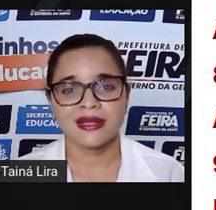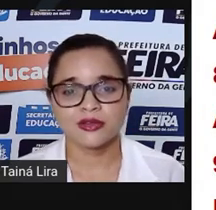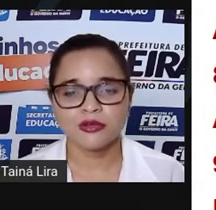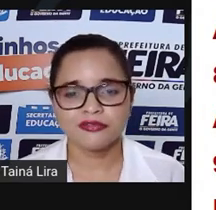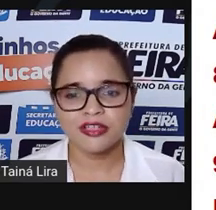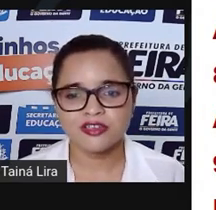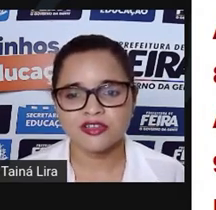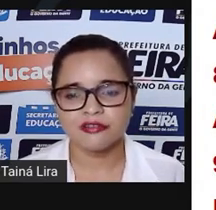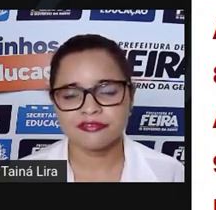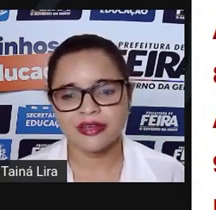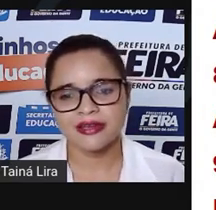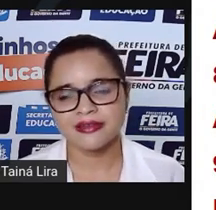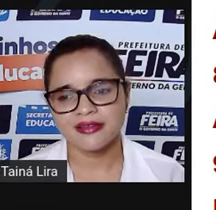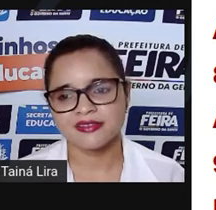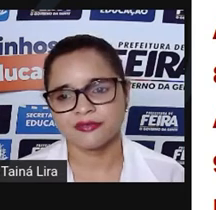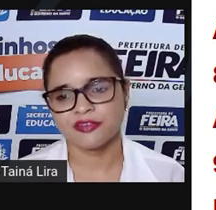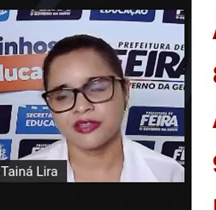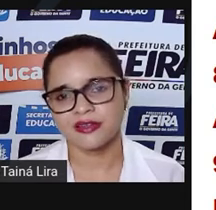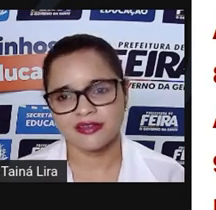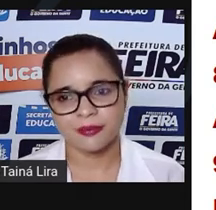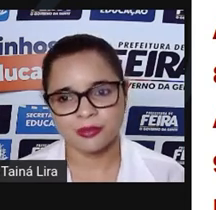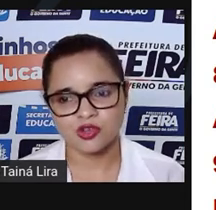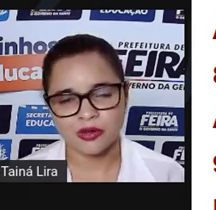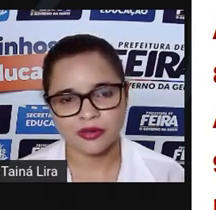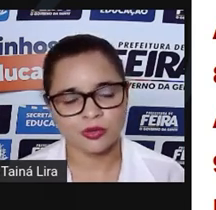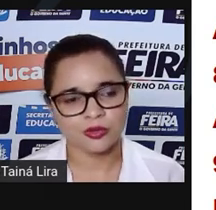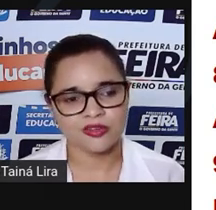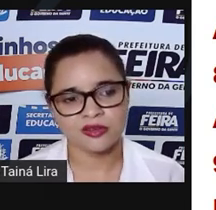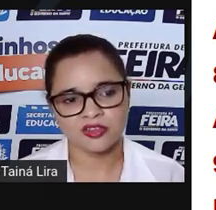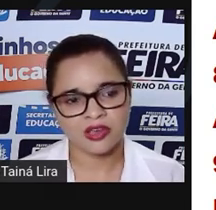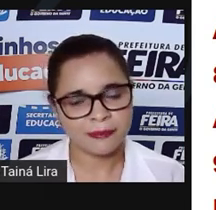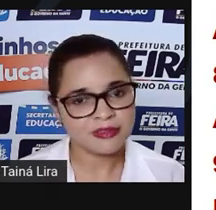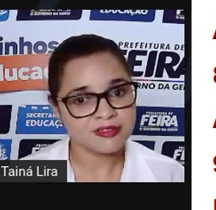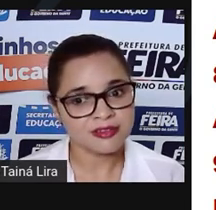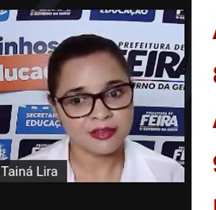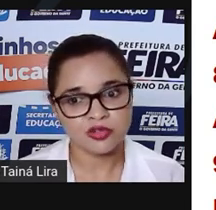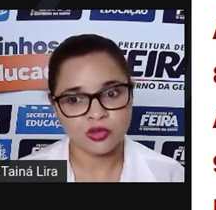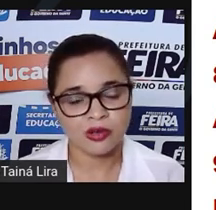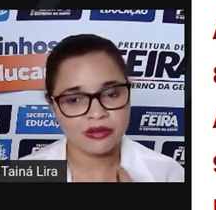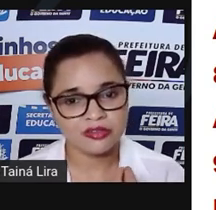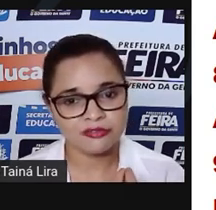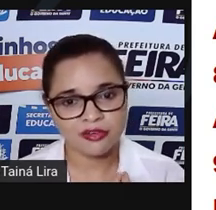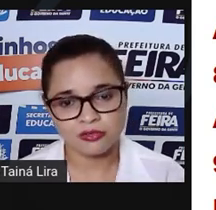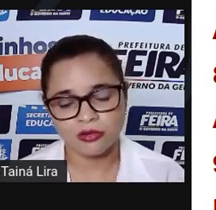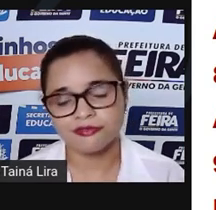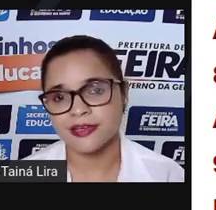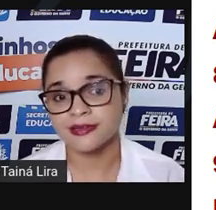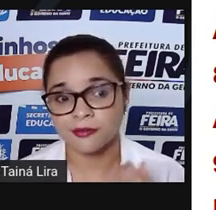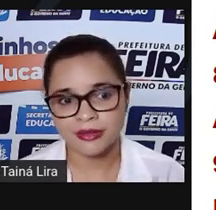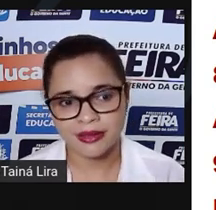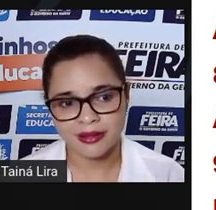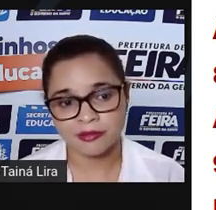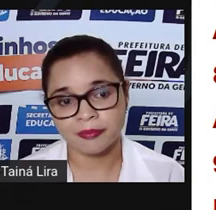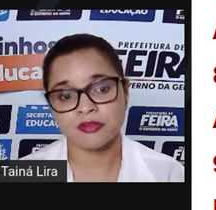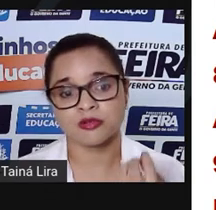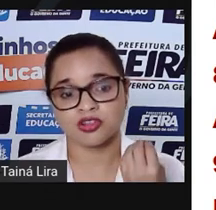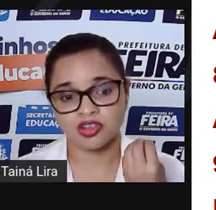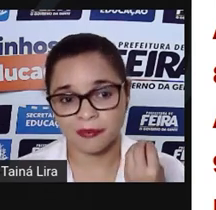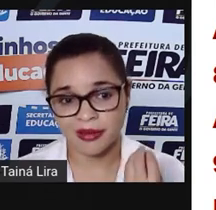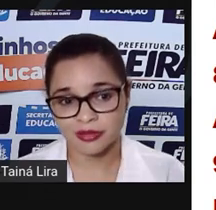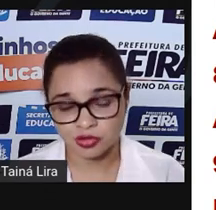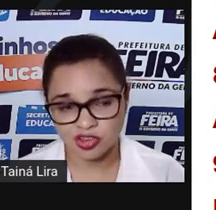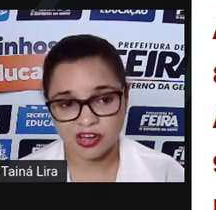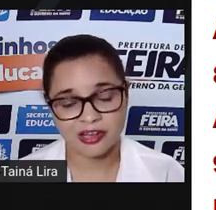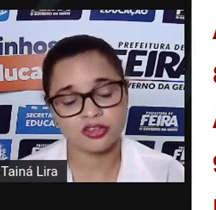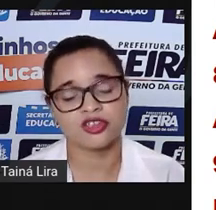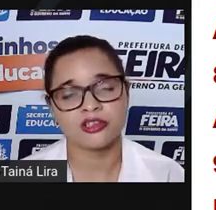Olha lá, duvide de ofertas feitas aí por jogadores. De repente você está aí no jogo, alguém te faz uma oferta. Cuidado, a pessoa te